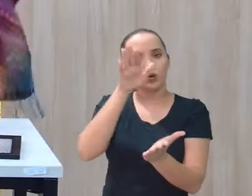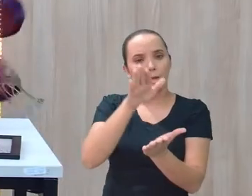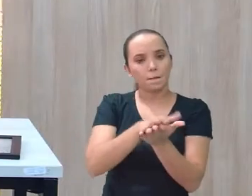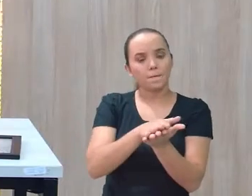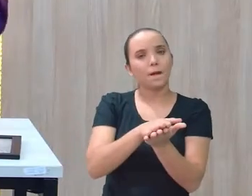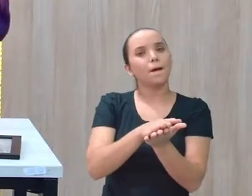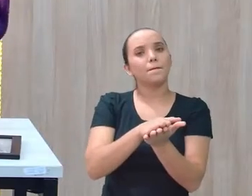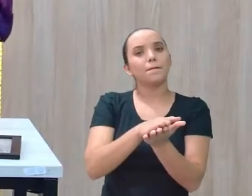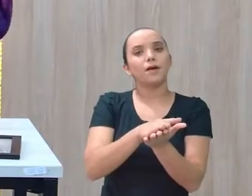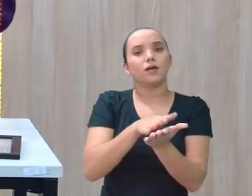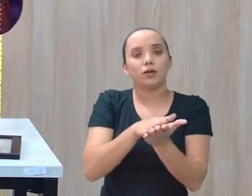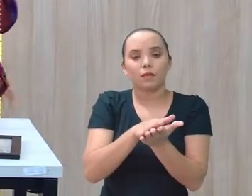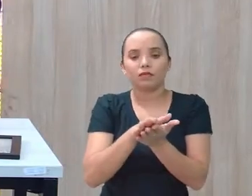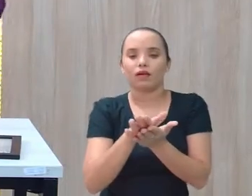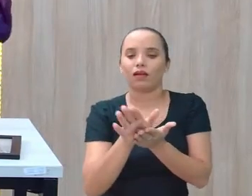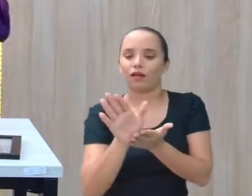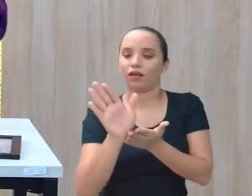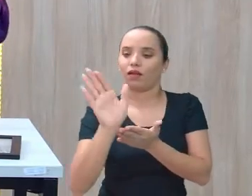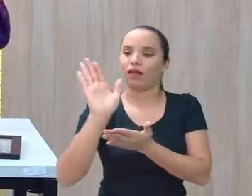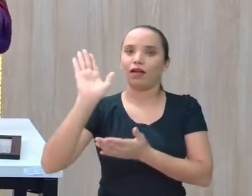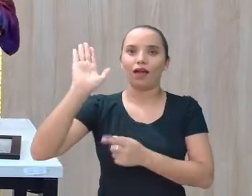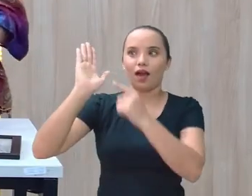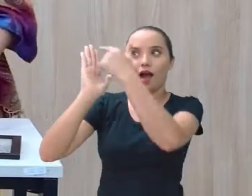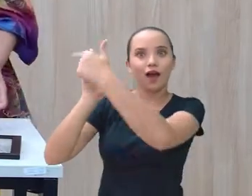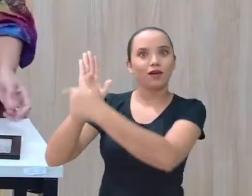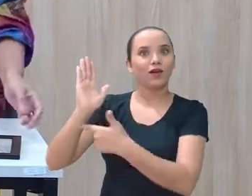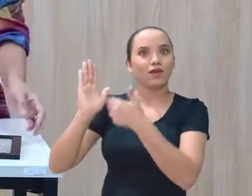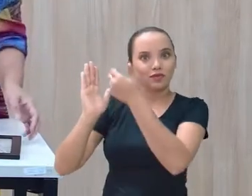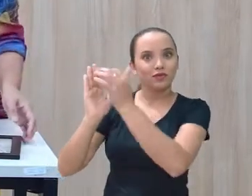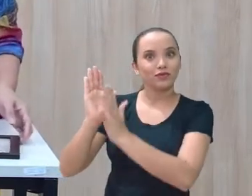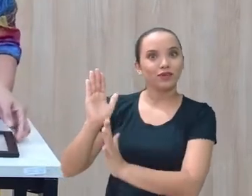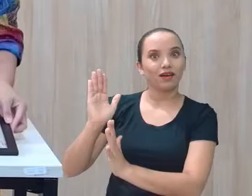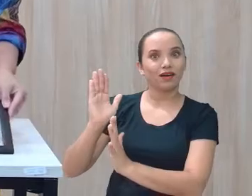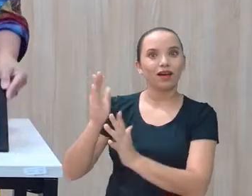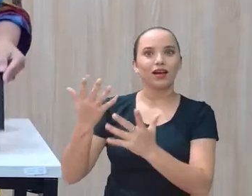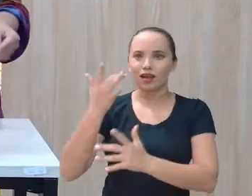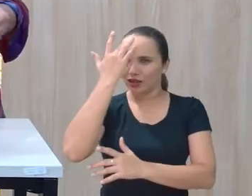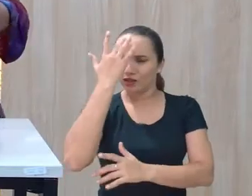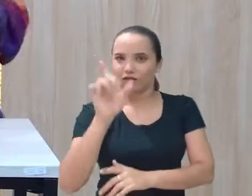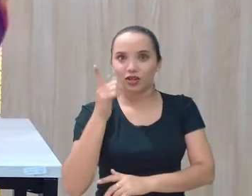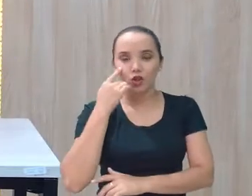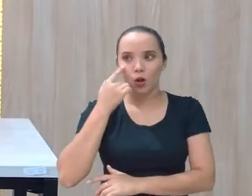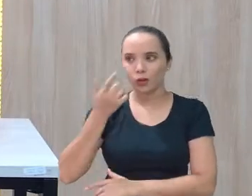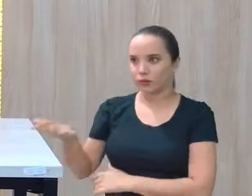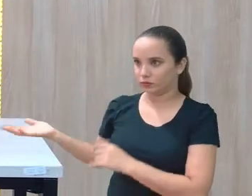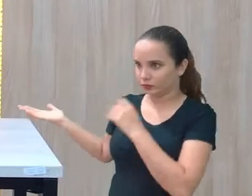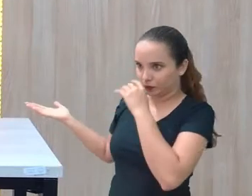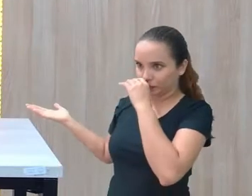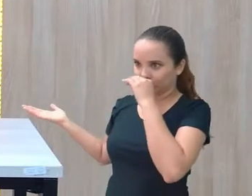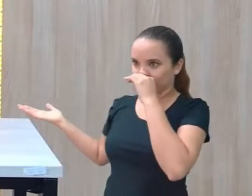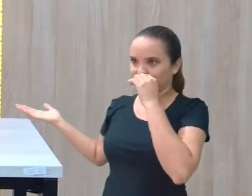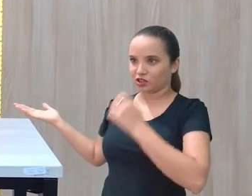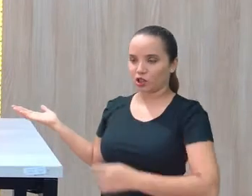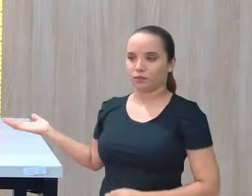sai. Tá lá a sua. É fácil assim. Olha aqui, vou mostrar uma para vocês.